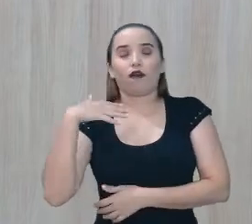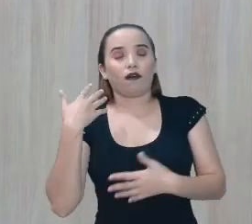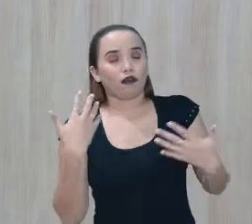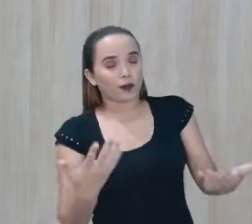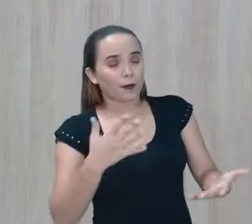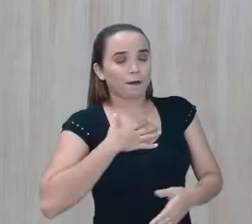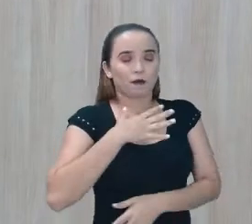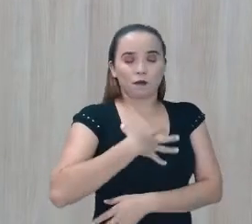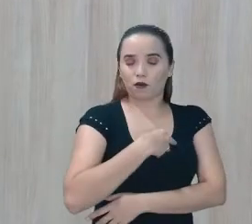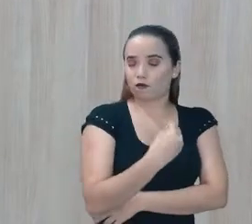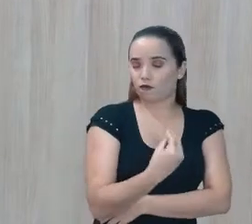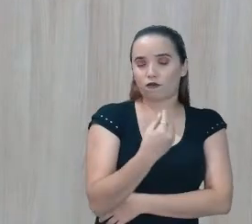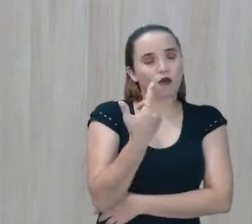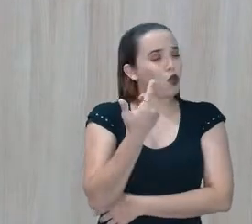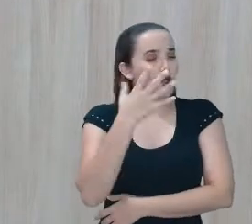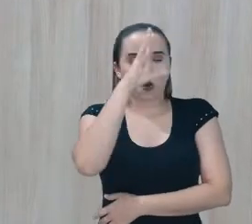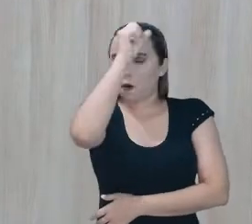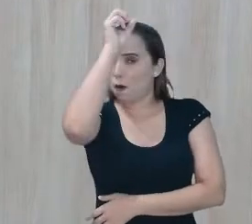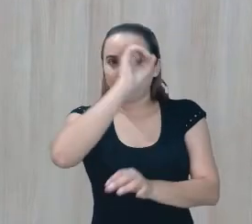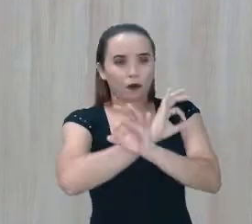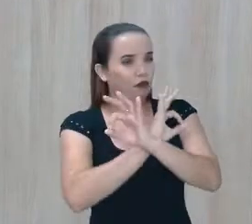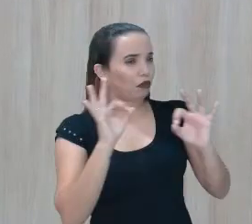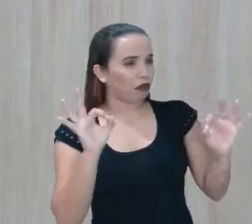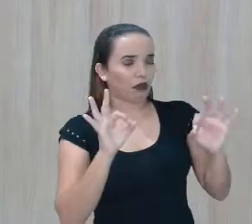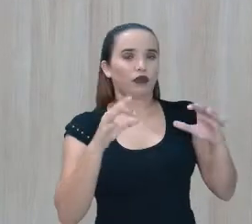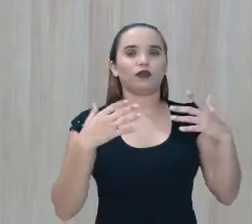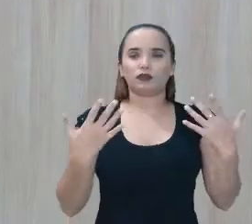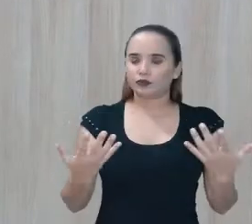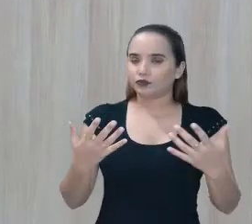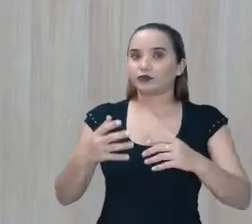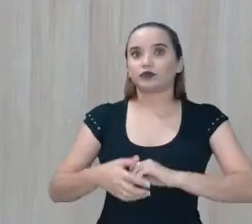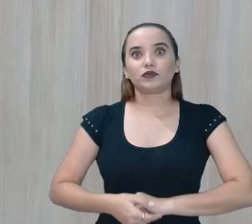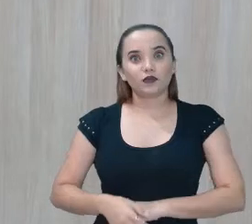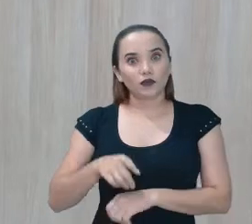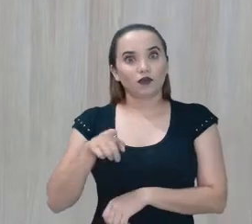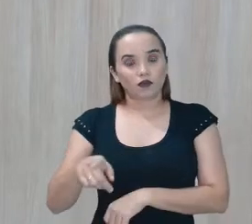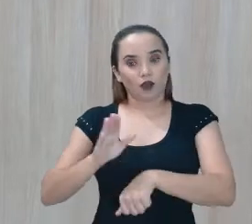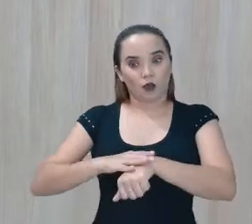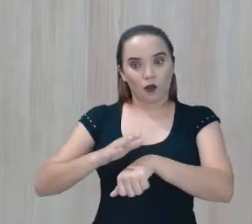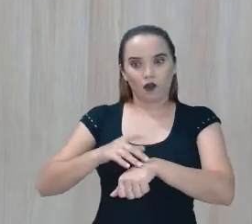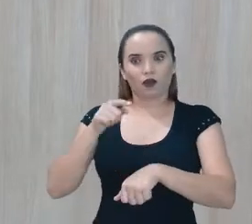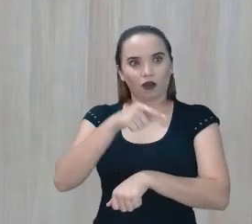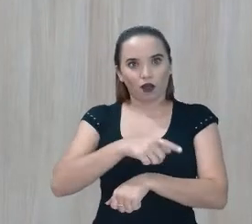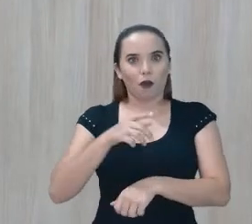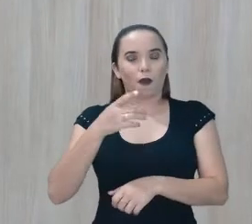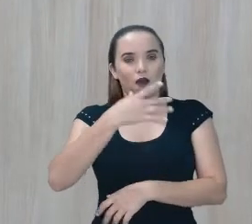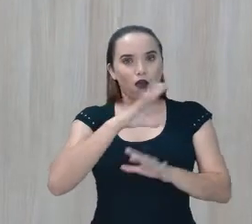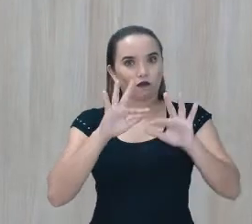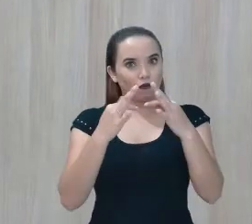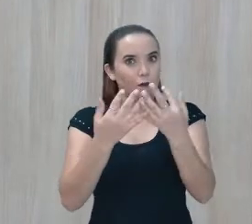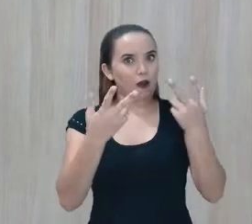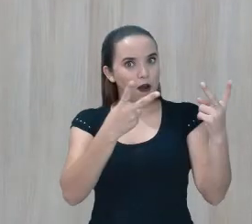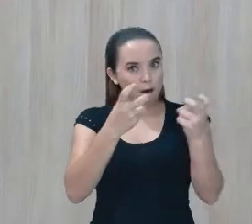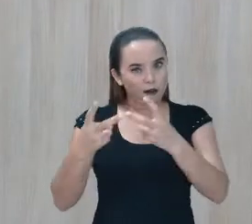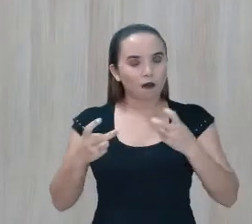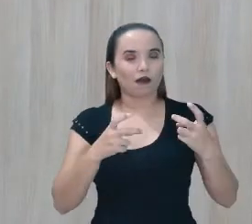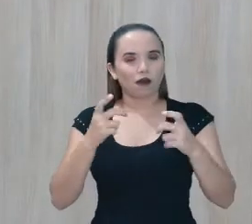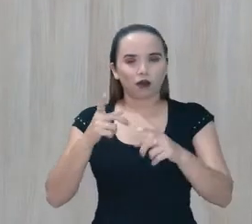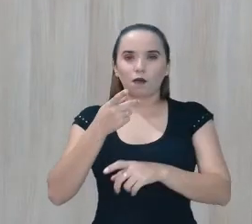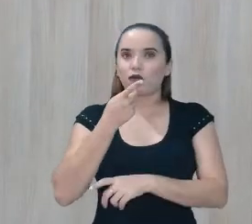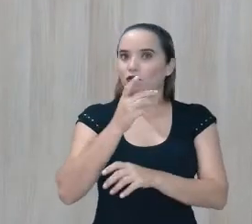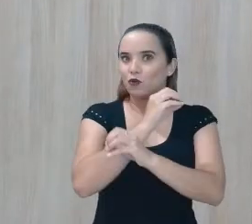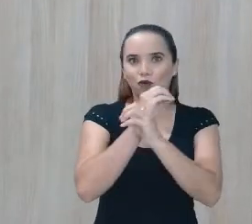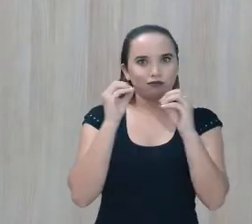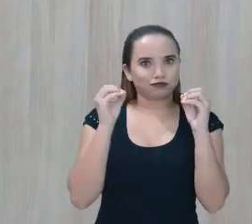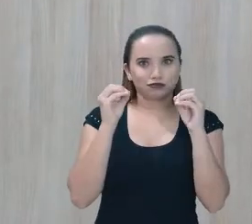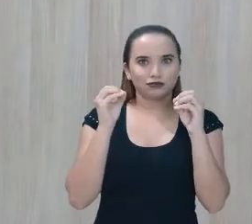começa a falar diferente. Não fale isso na frente dele, ele aprende. Então, assim, o professor, ele tem